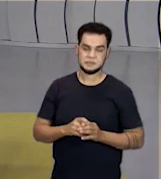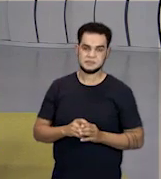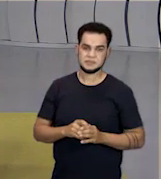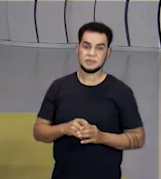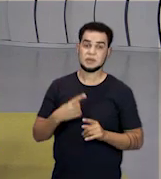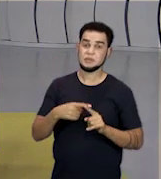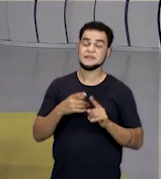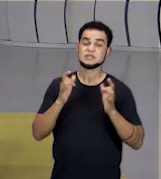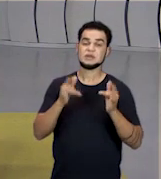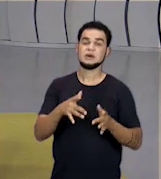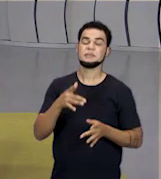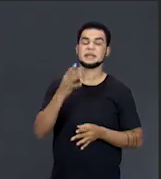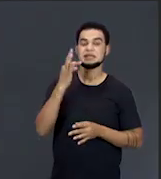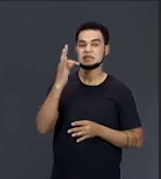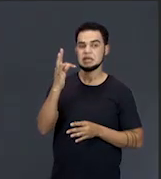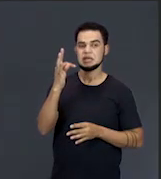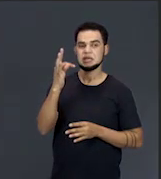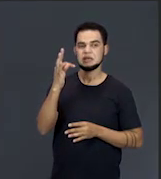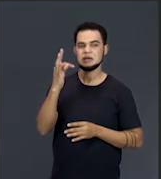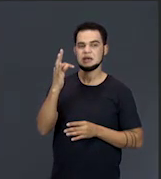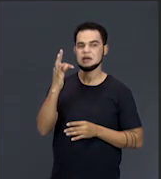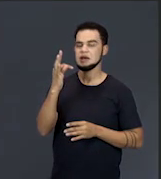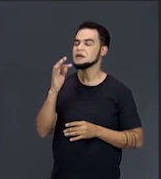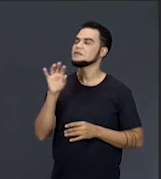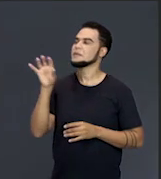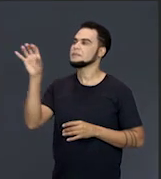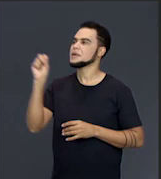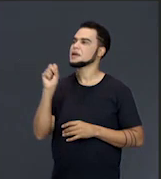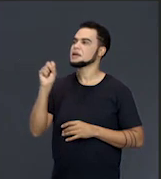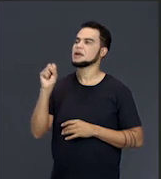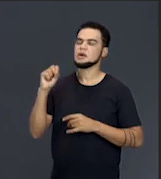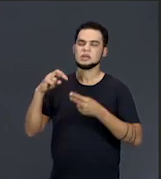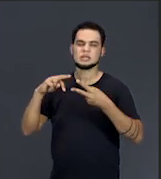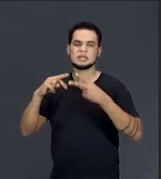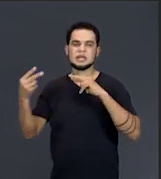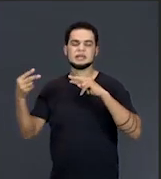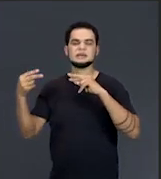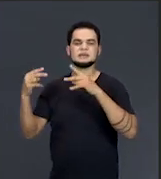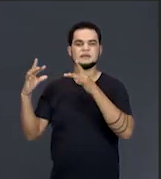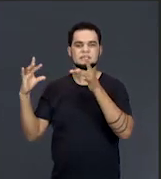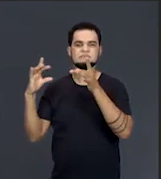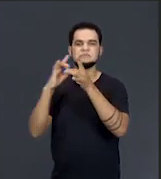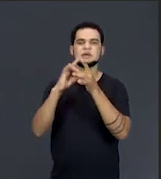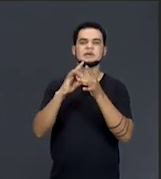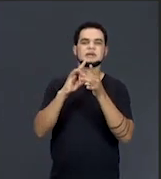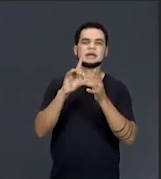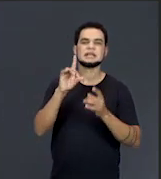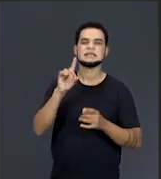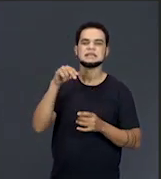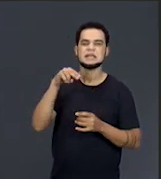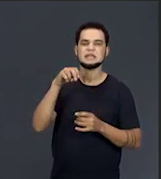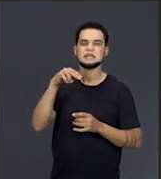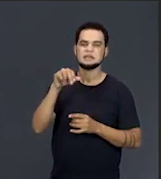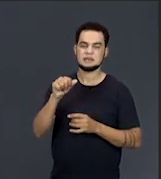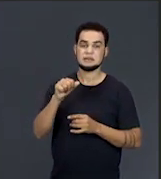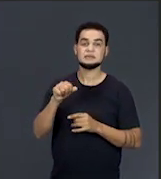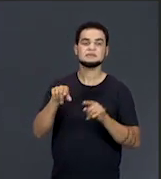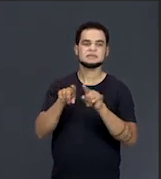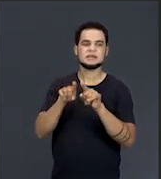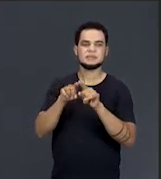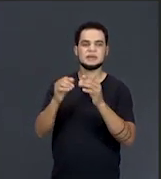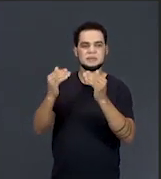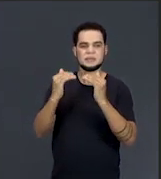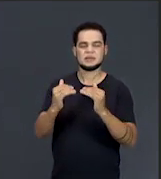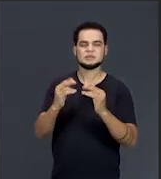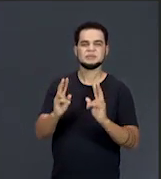T sobrando, eu incluo com uma outra ponta num pedacinho do DNA, onde vai ter uma adenina. E na ponta de baixo a mesma coisa.